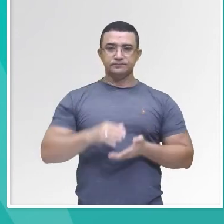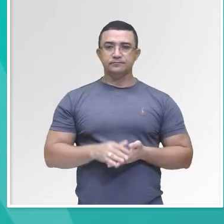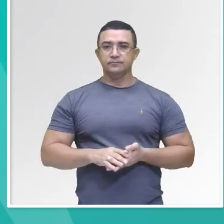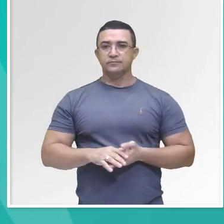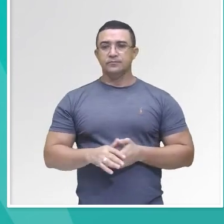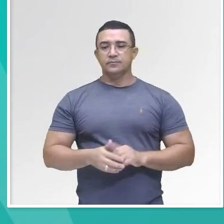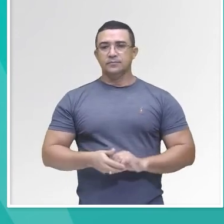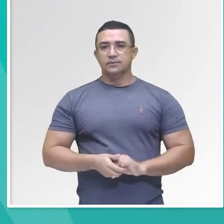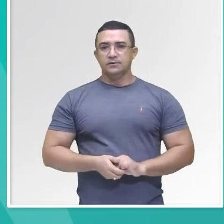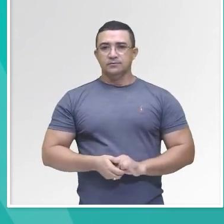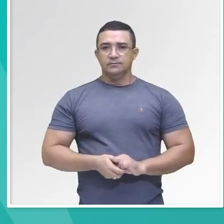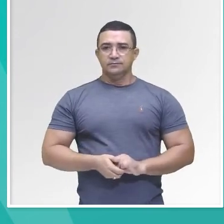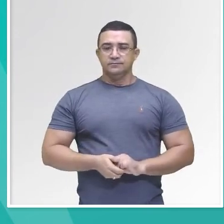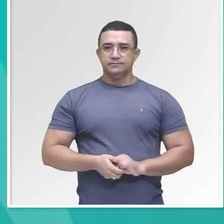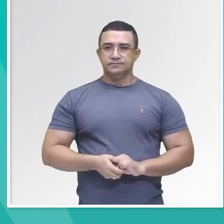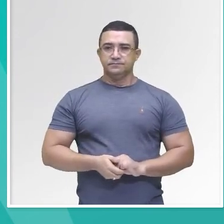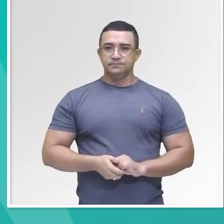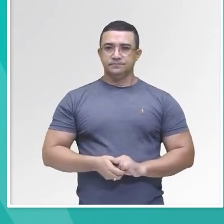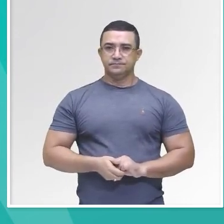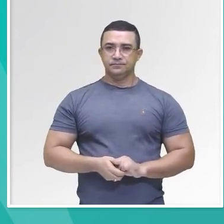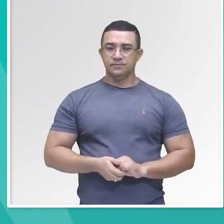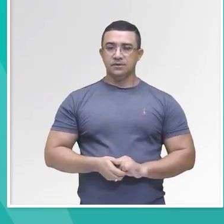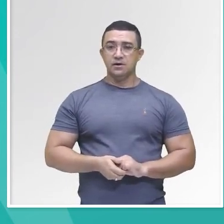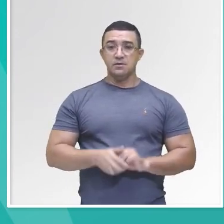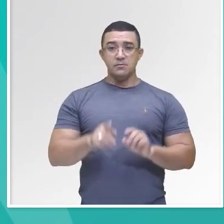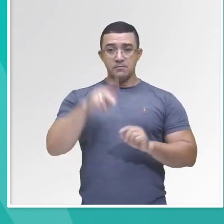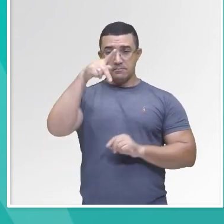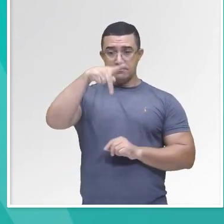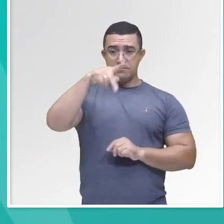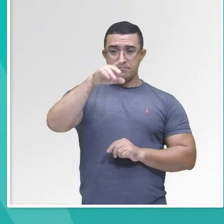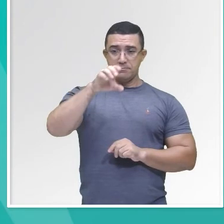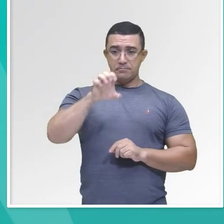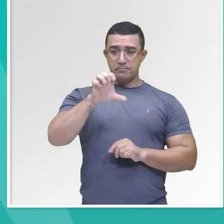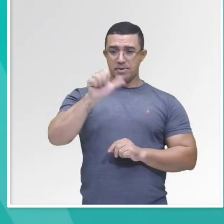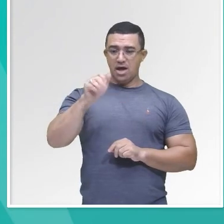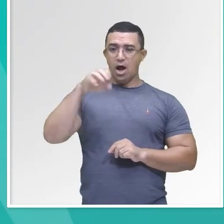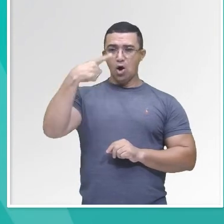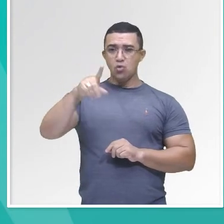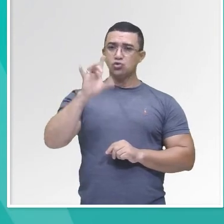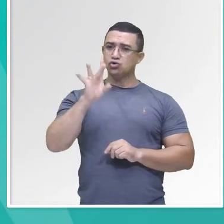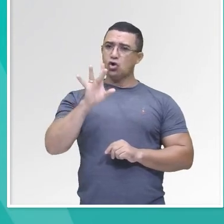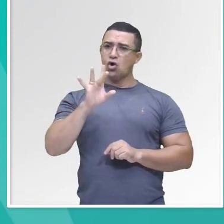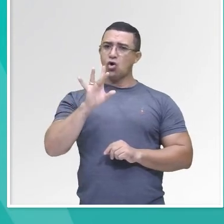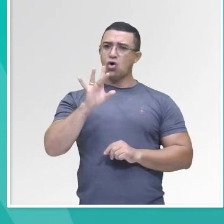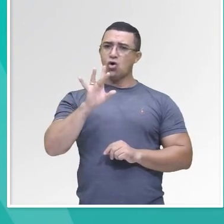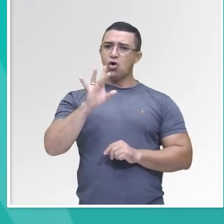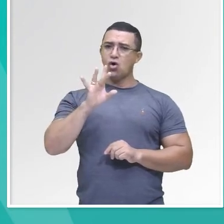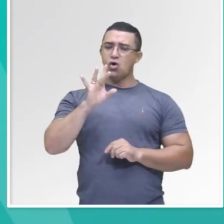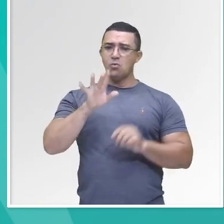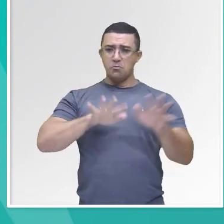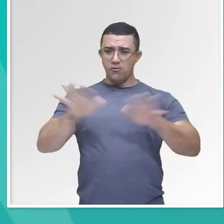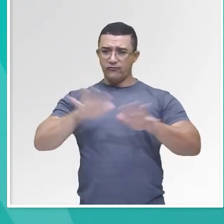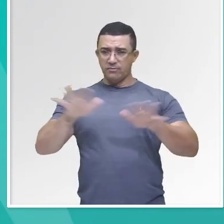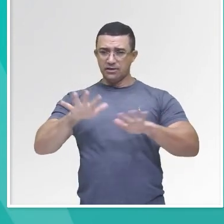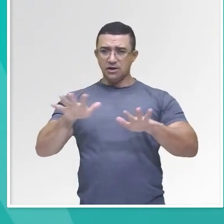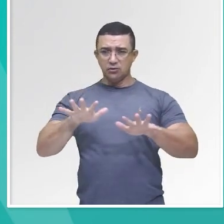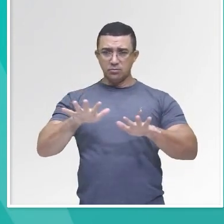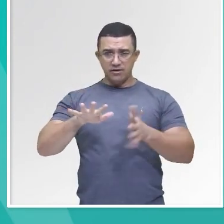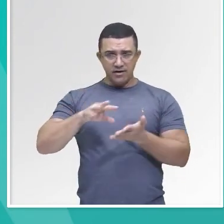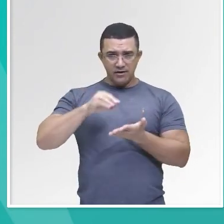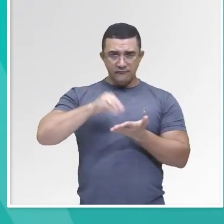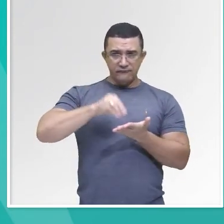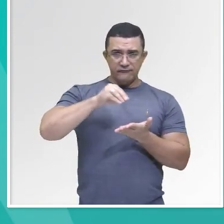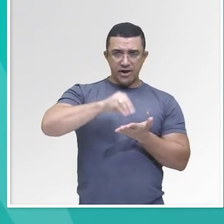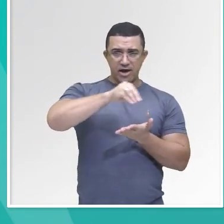locomoviam e capturavam na mesma direção, o peão é diferente. Ele se locomove para frente, mas